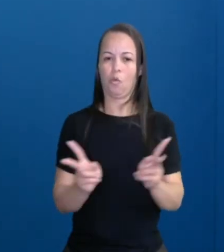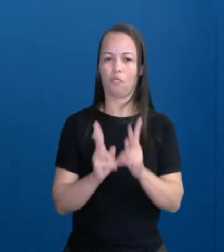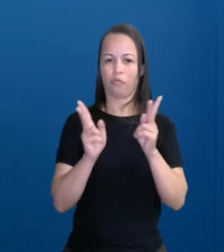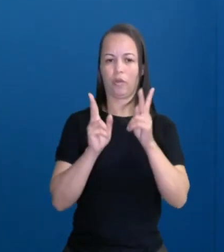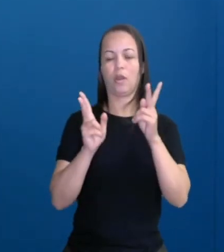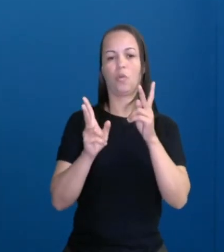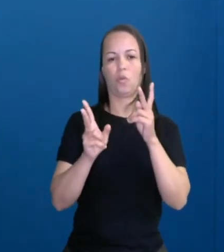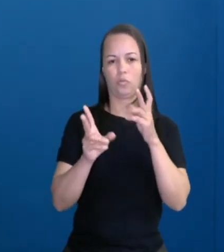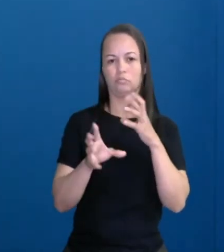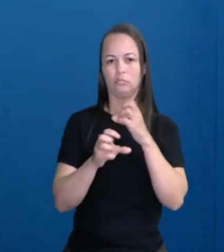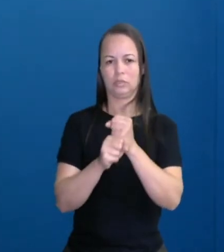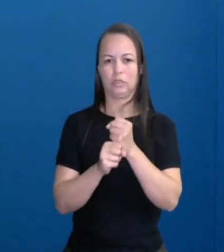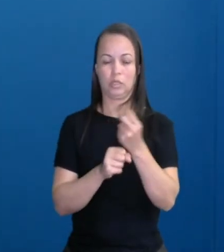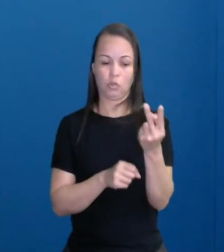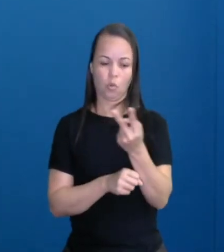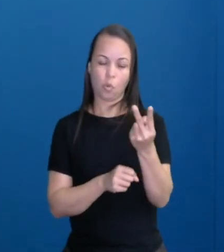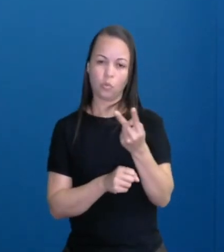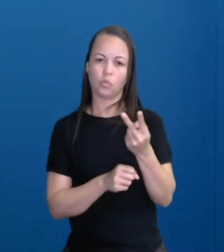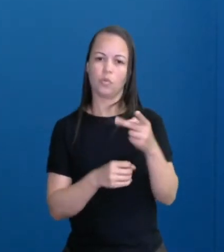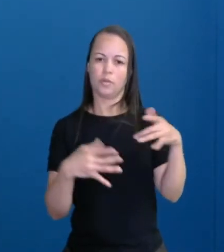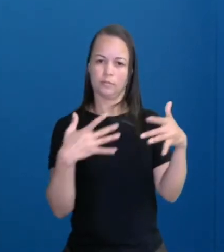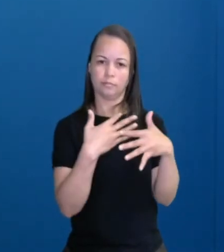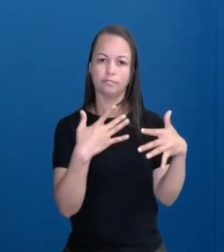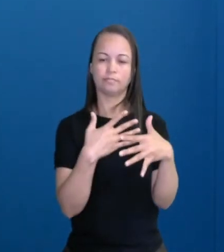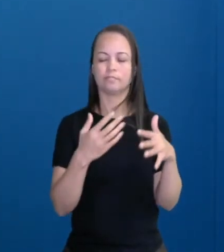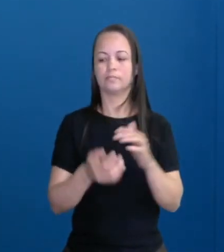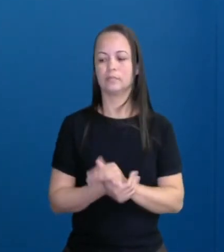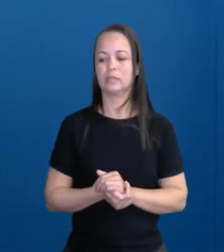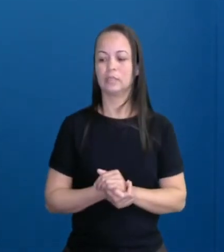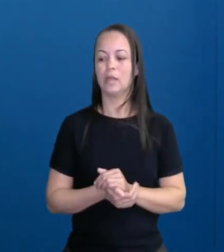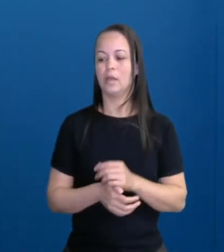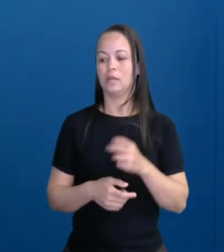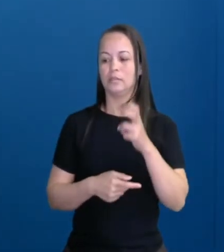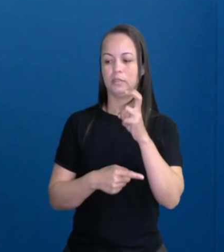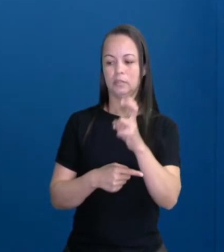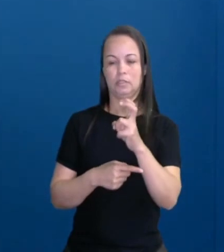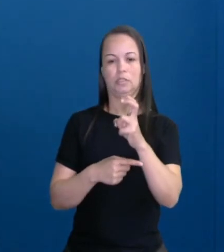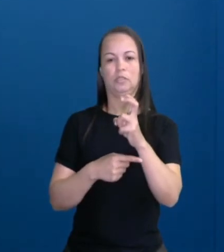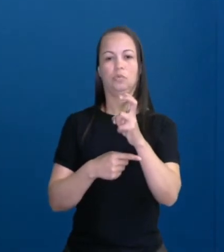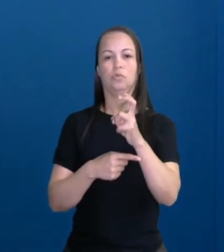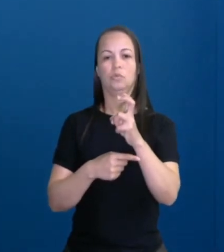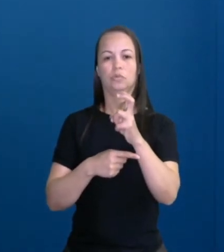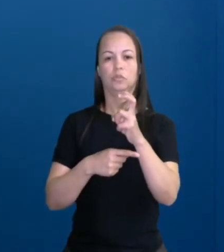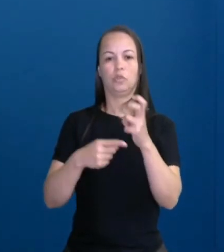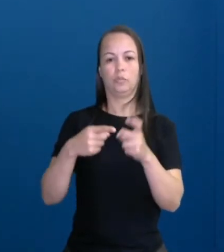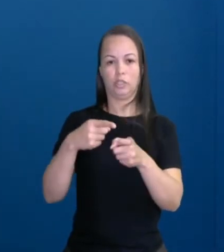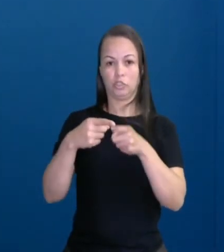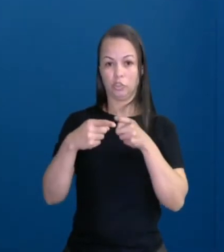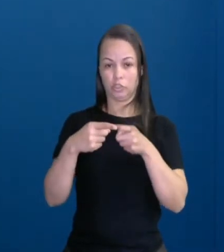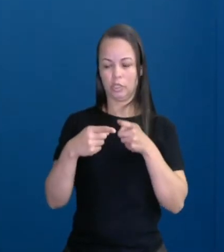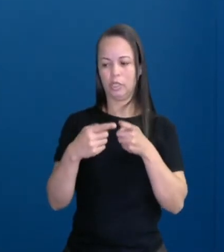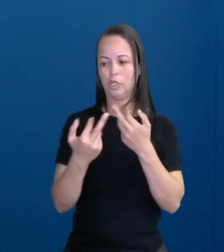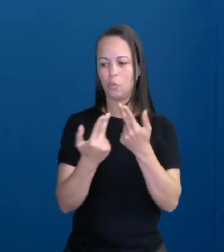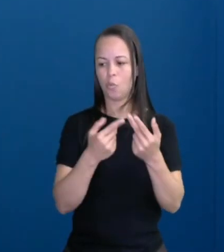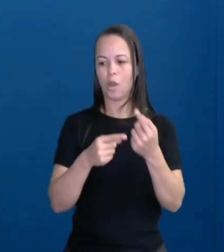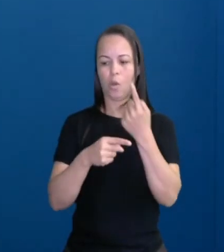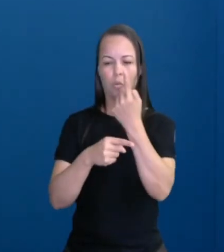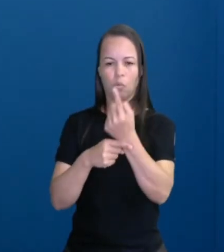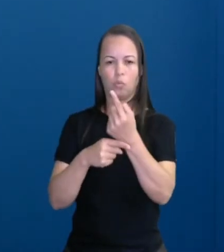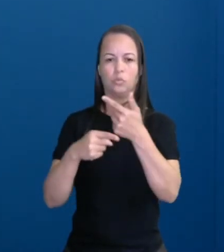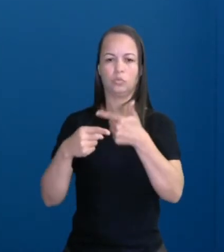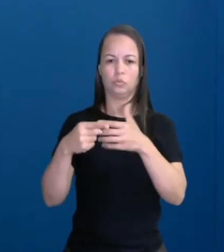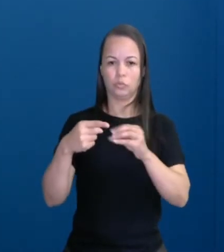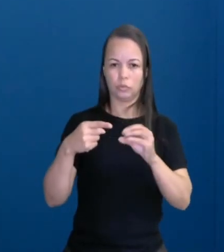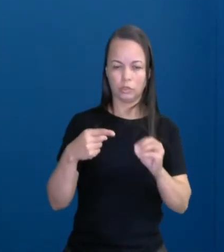real entre as duas cidades. Então, ó, ficamos 5 sobre x igual a 1 sobre 200.000. Para resolver isso,